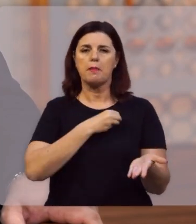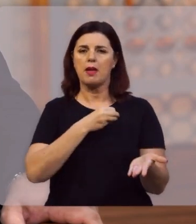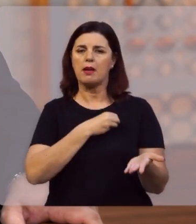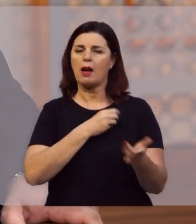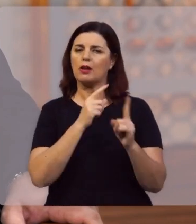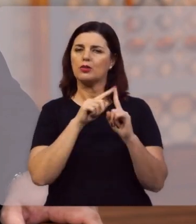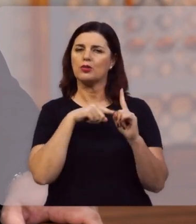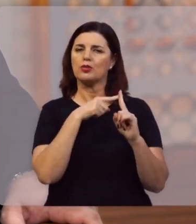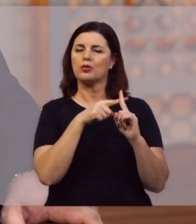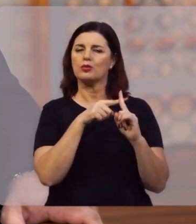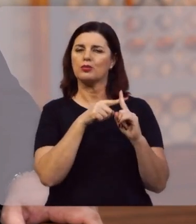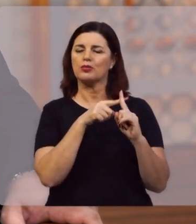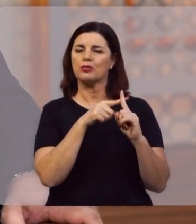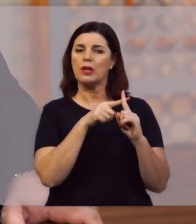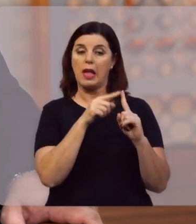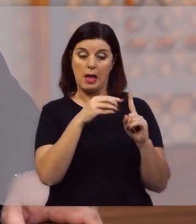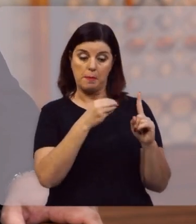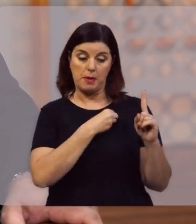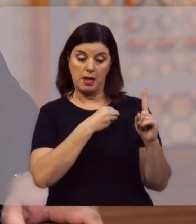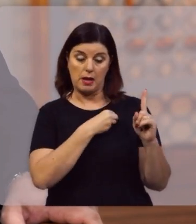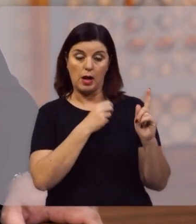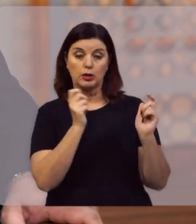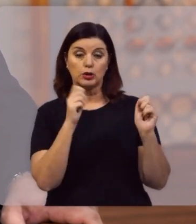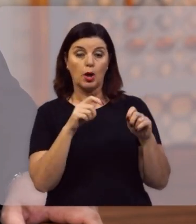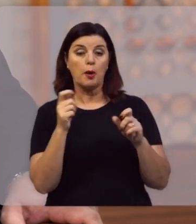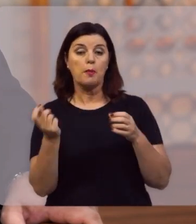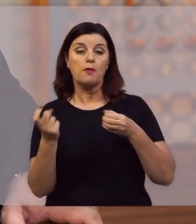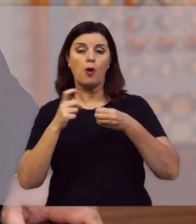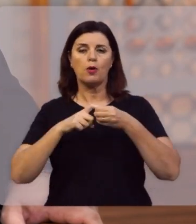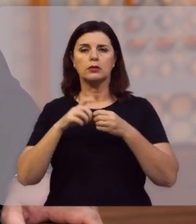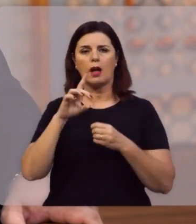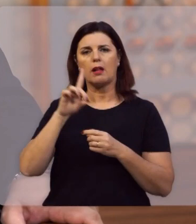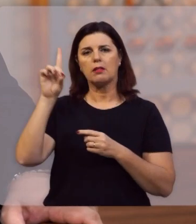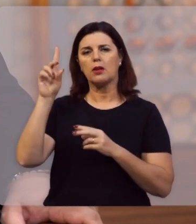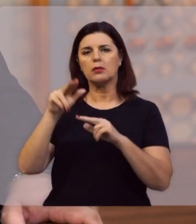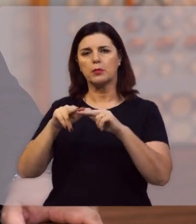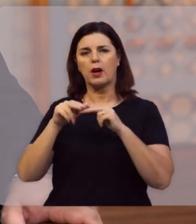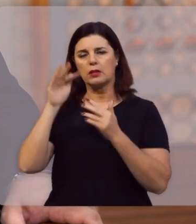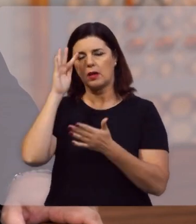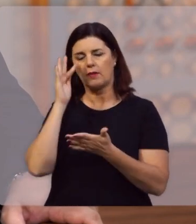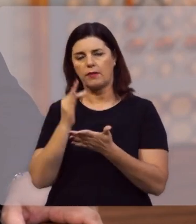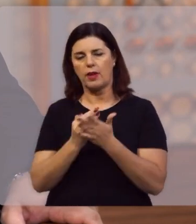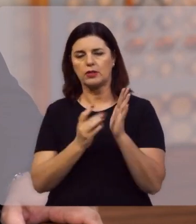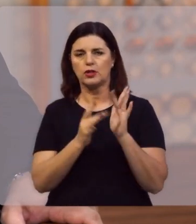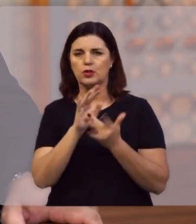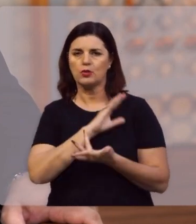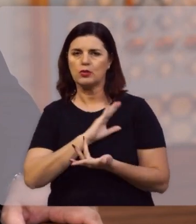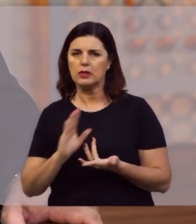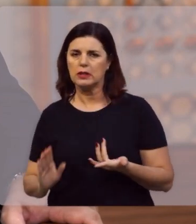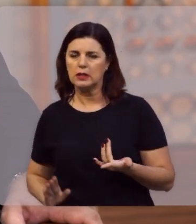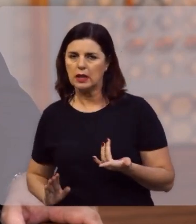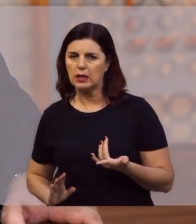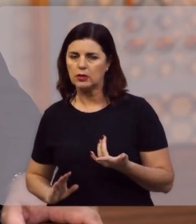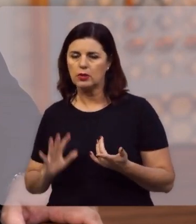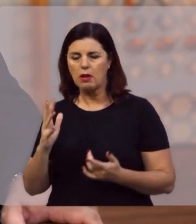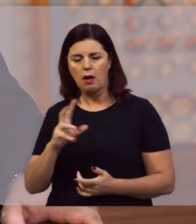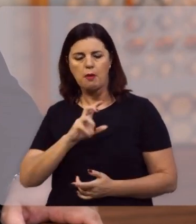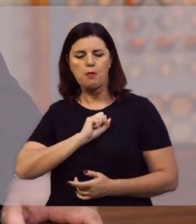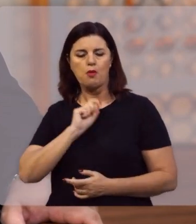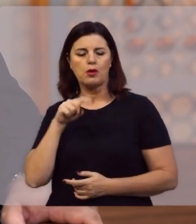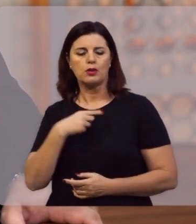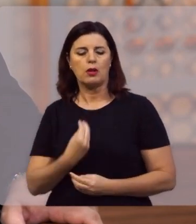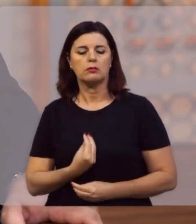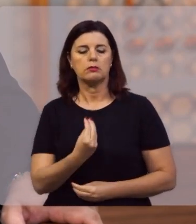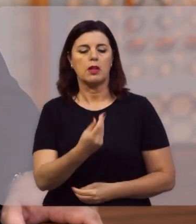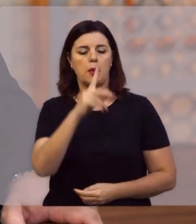esse pecador só pode ser reconciliado com Deus pela fé no nosso senhor e salvador Jesus Cristo que nos amou